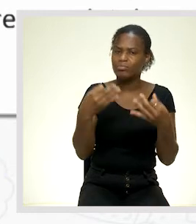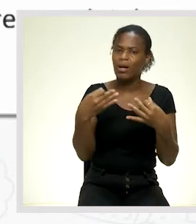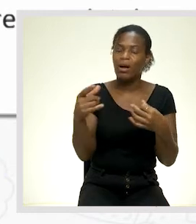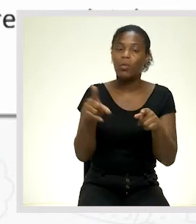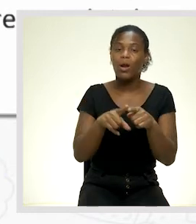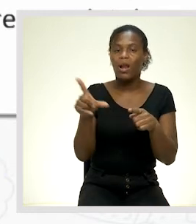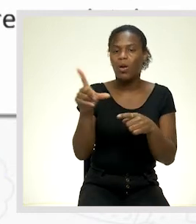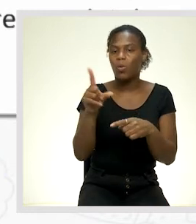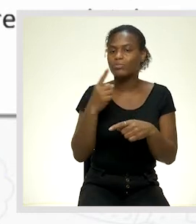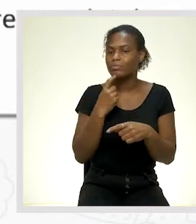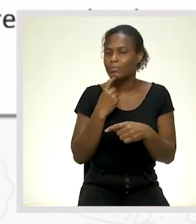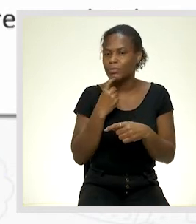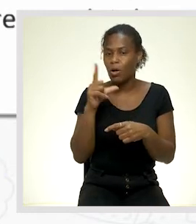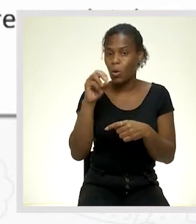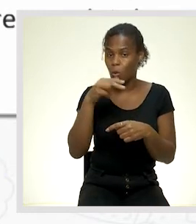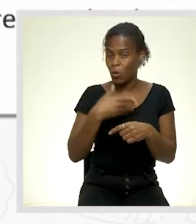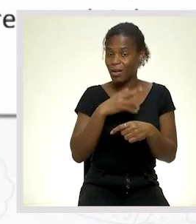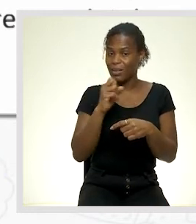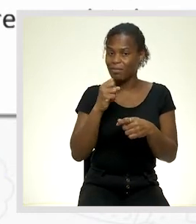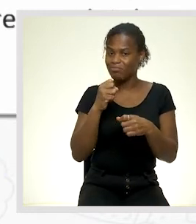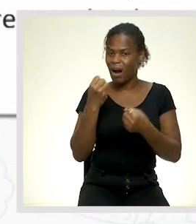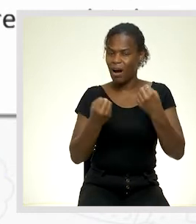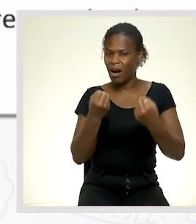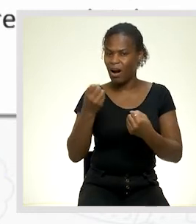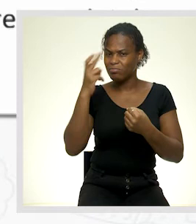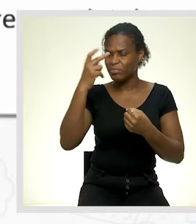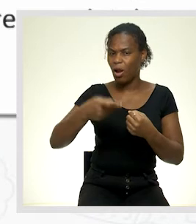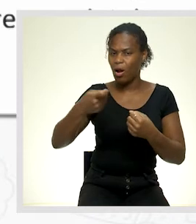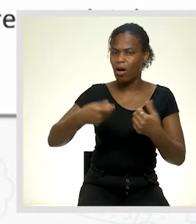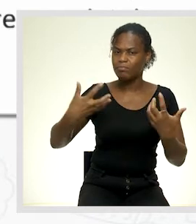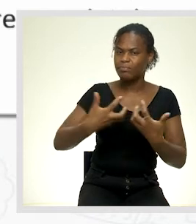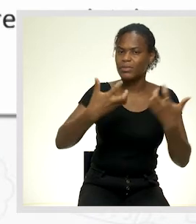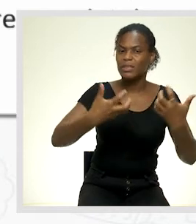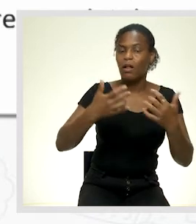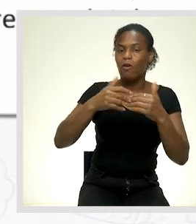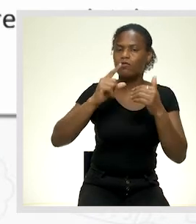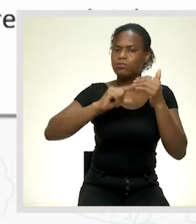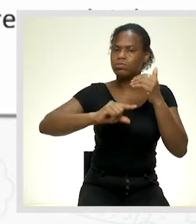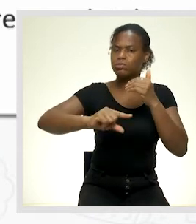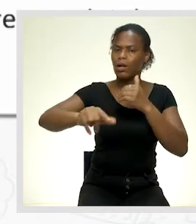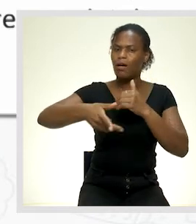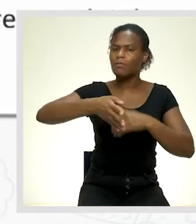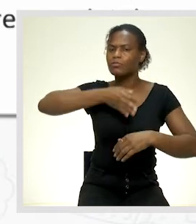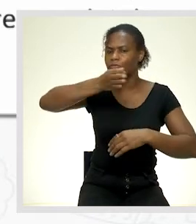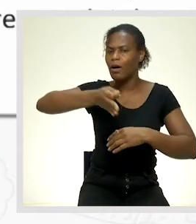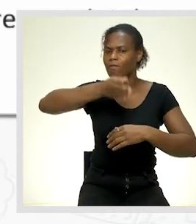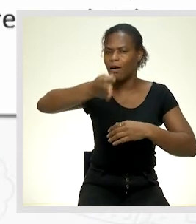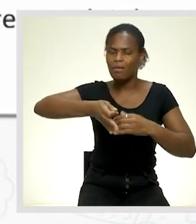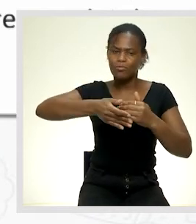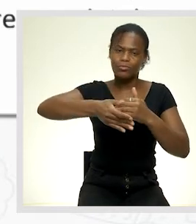londrina. Batem os carros de aluguer ao fundo, levando a via férrea os que se